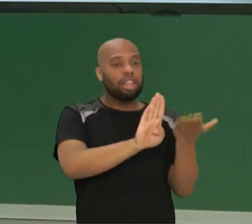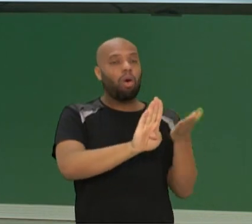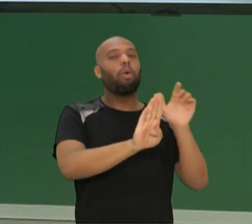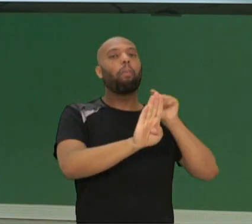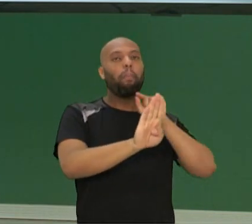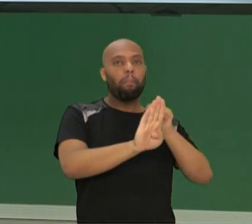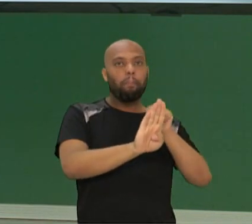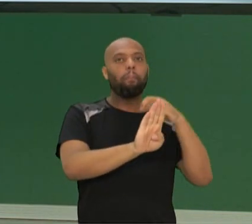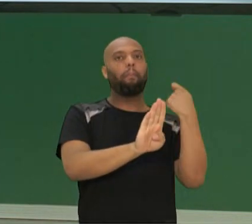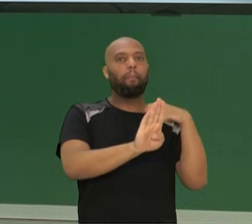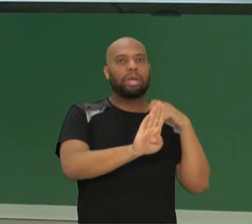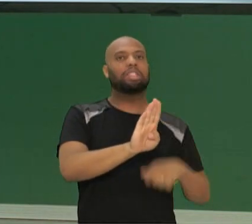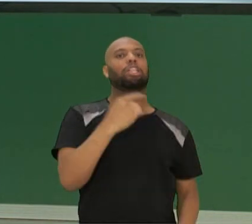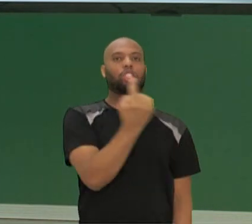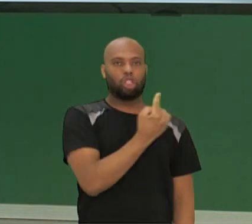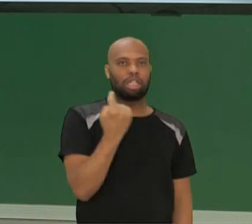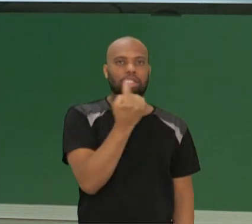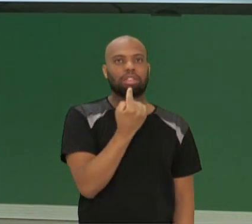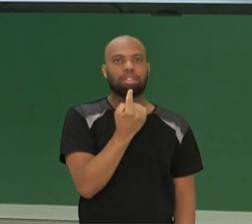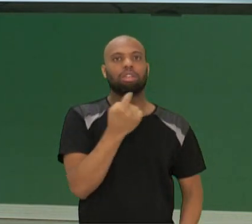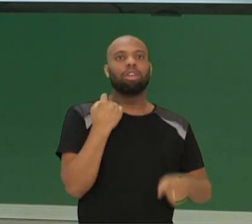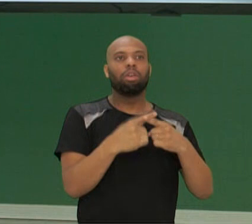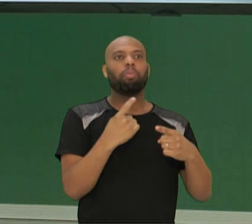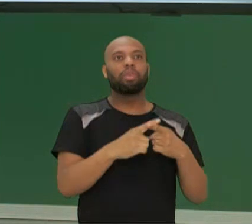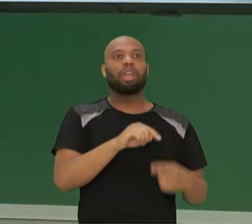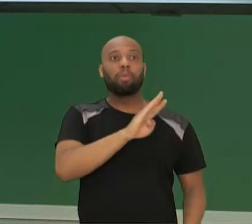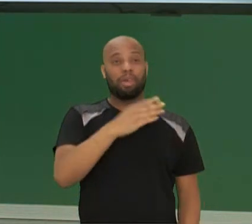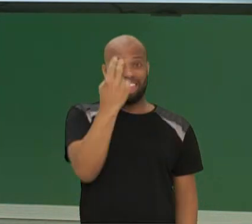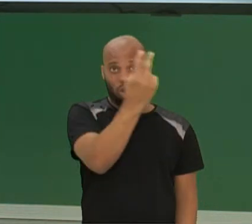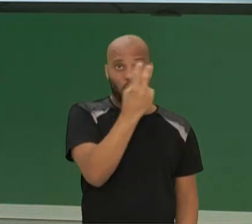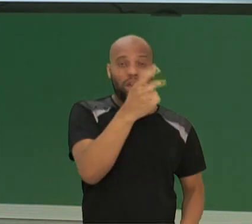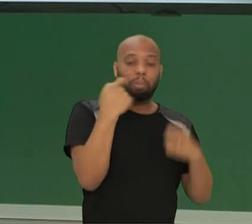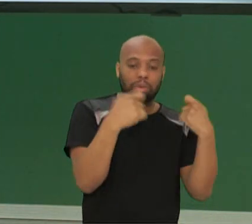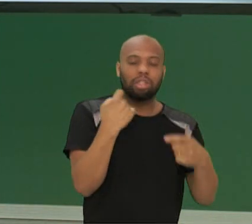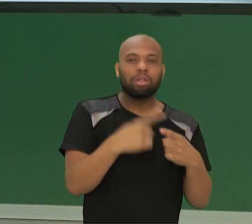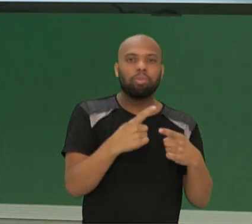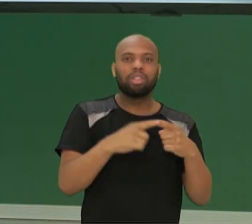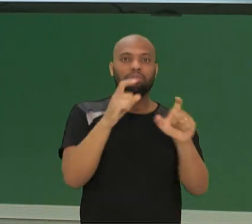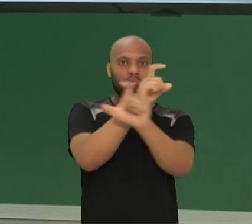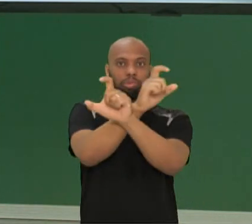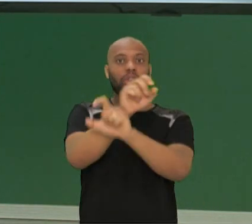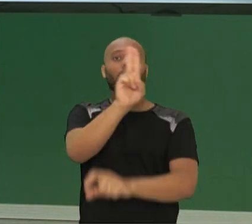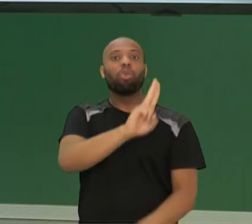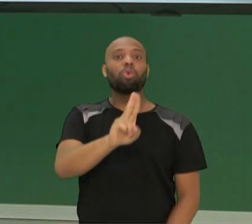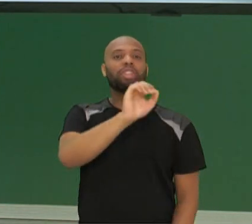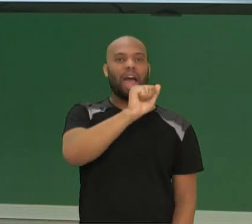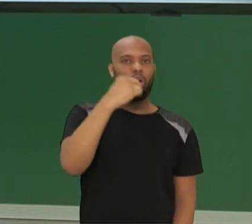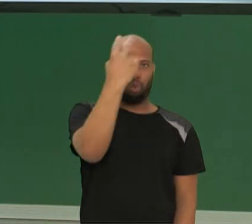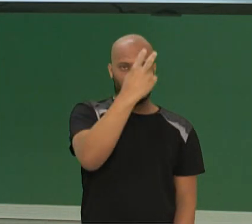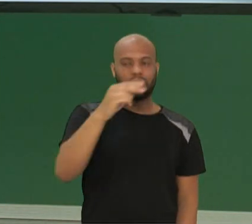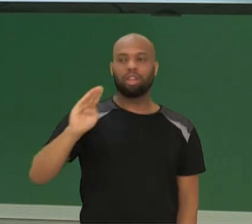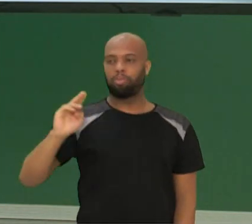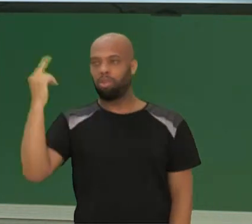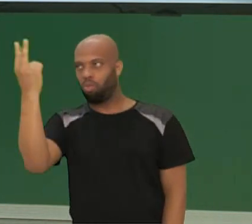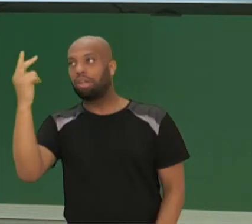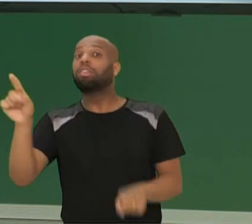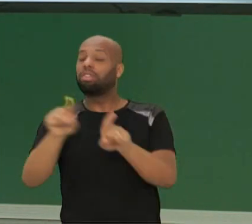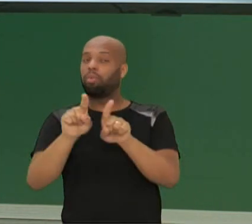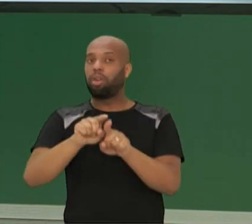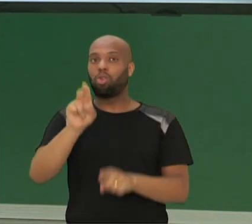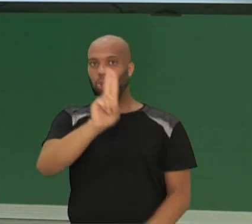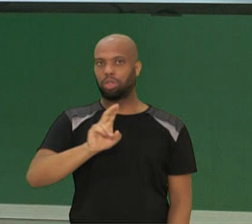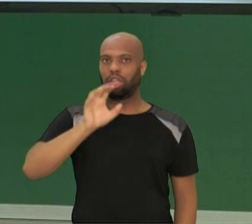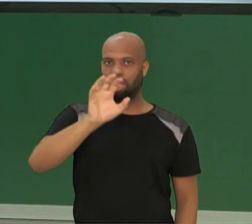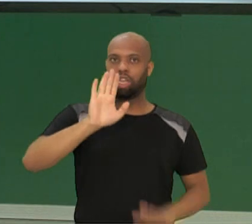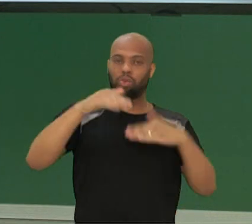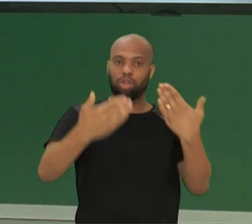ao quadrado. Que nós sabemos que na equação da hipérbole nós usamos o valor de a ao quadrado e de b ao quadrado. Então,